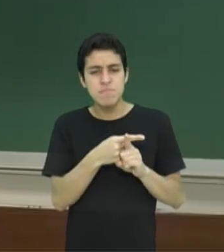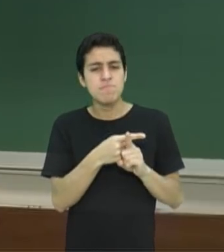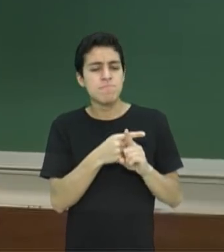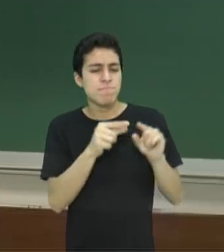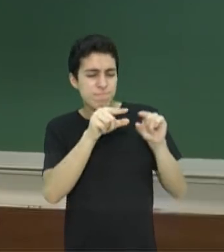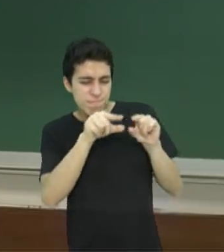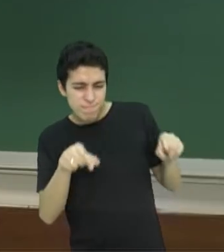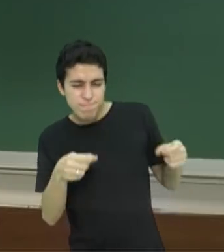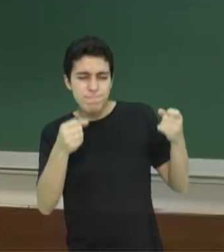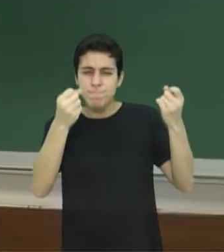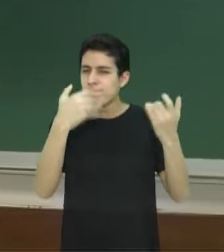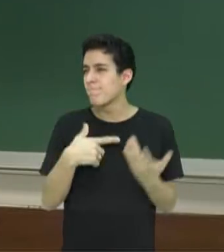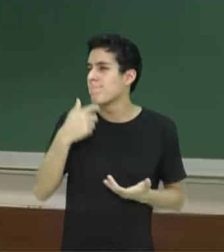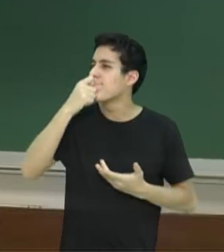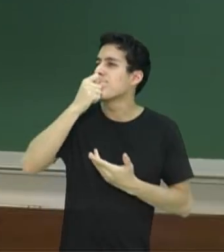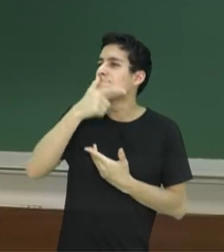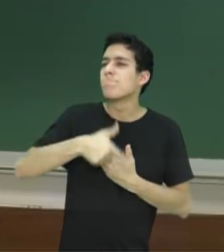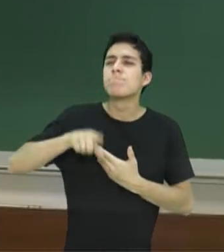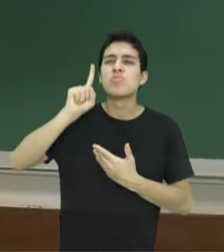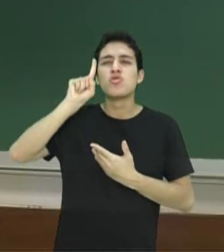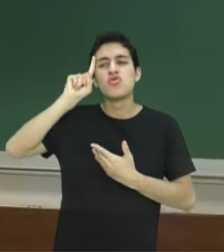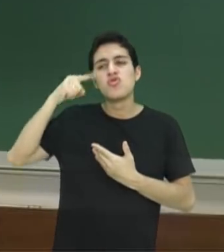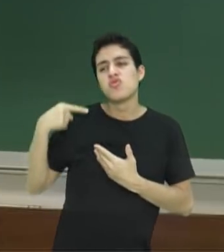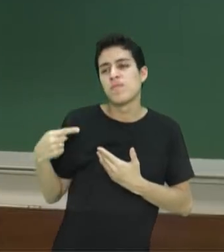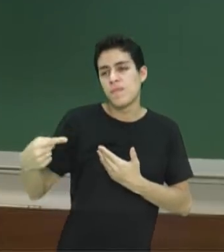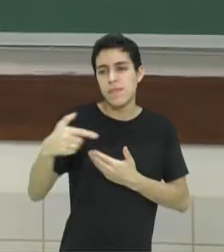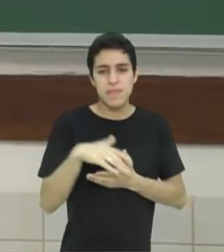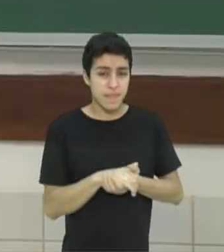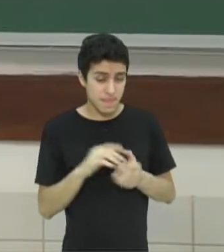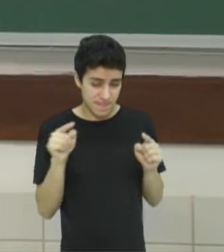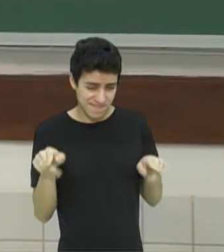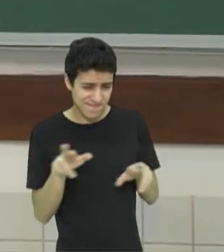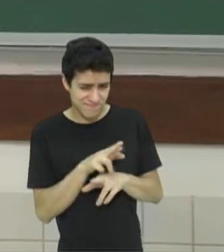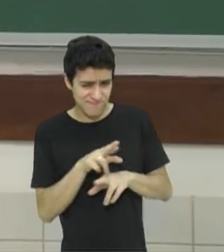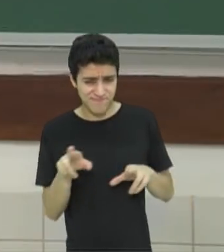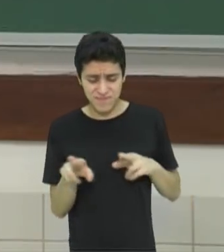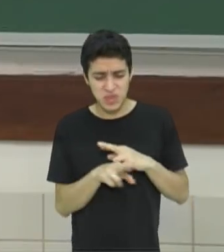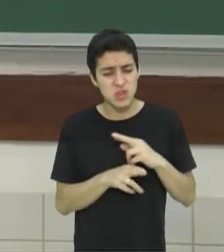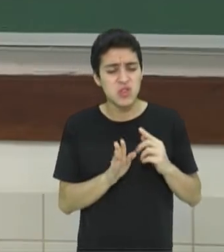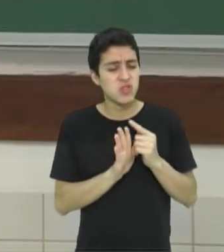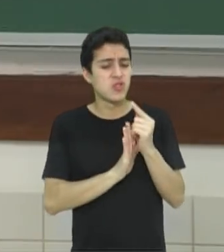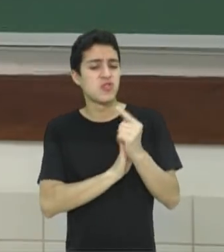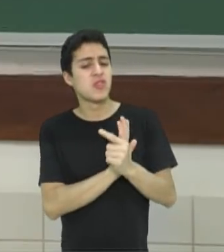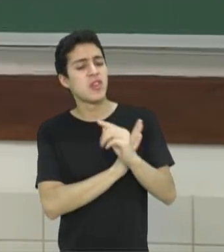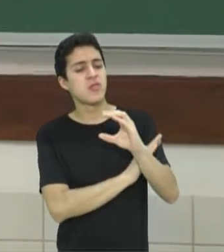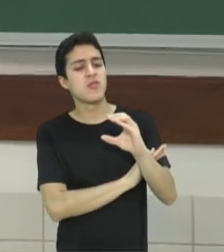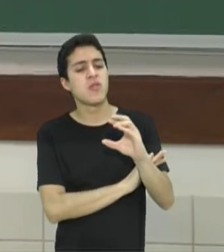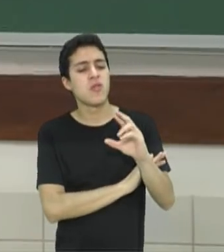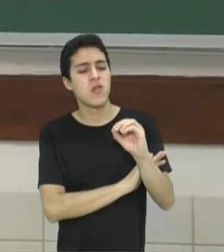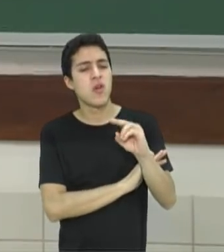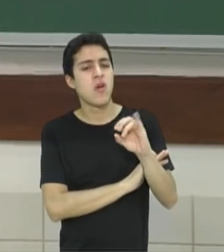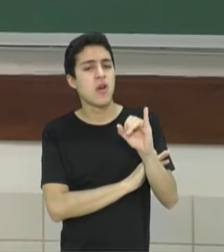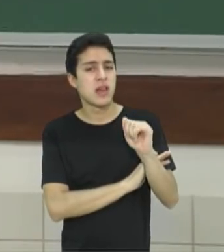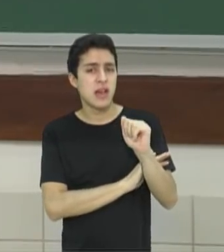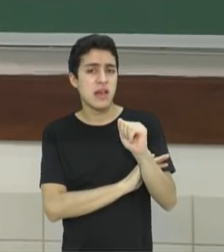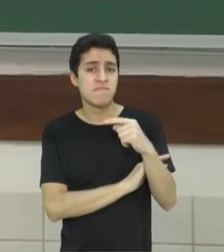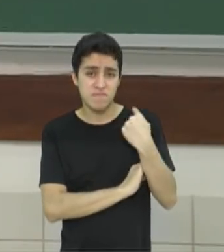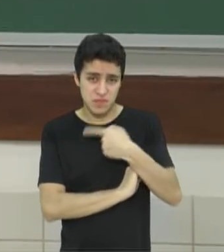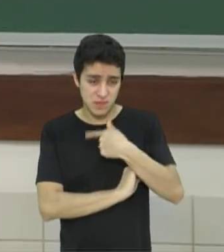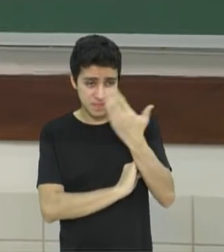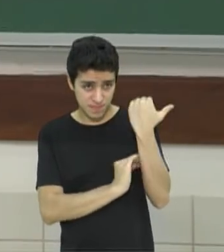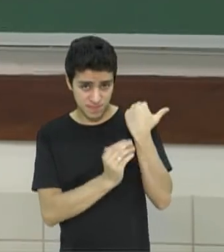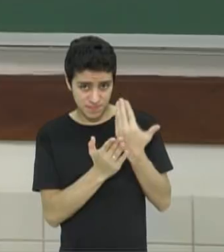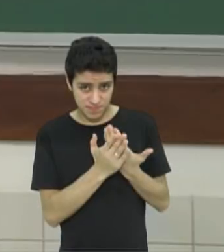retratando situações engraçadas do dia a dia. E o que isso tem a ver com o gênero crônica que nós estávamos vendo? Aqui,